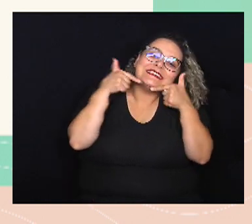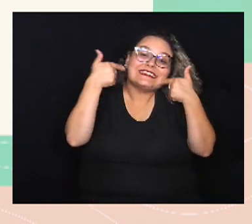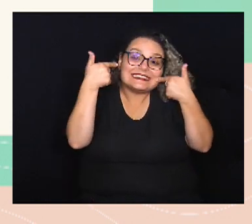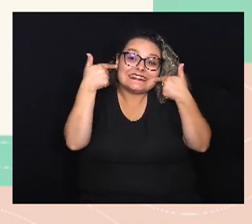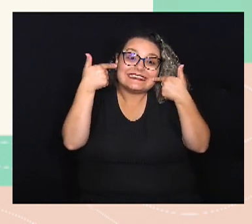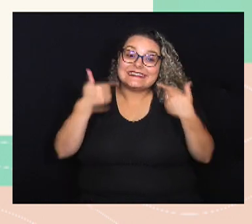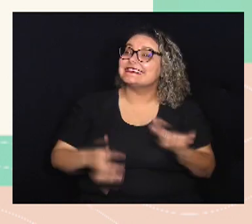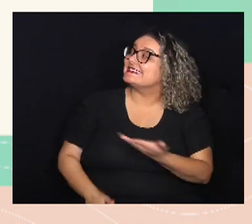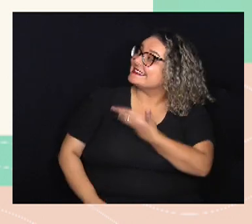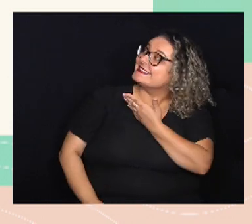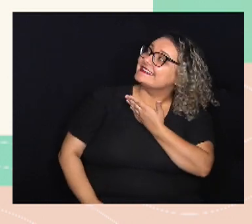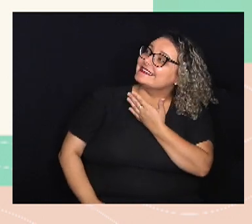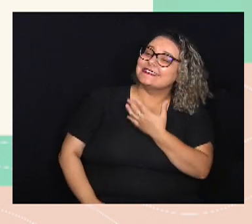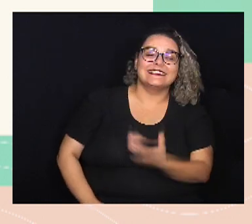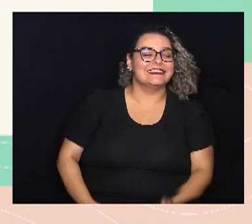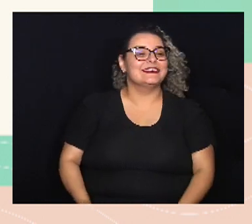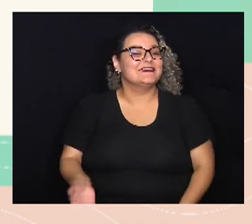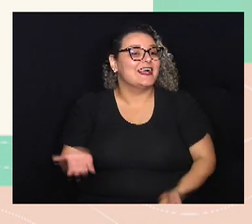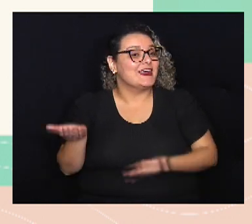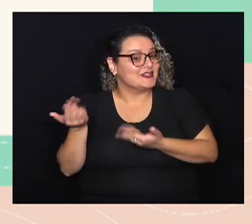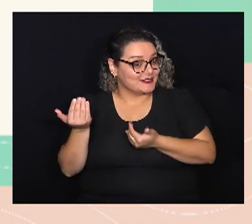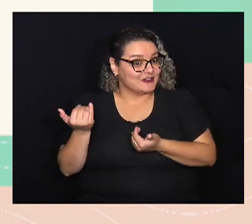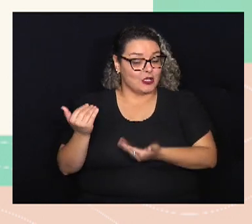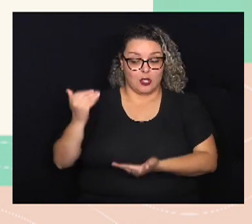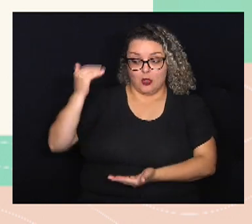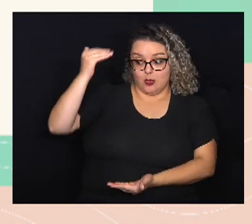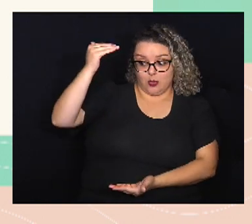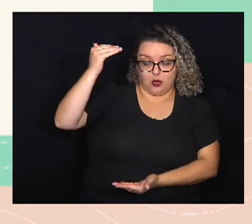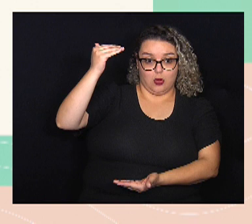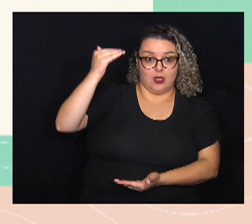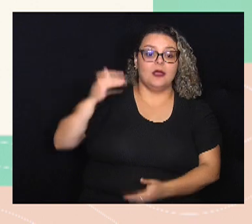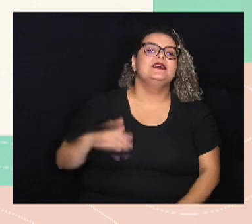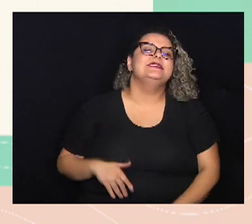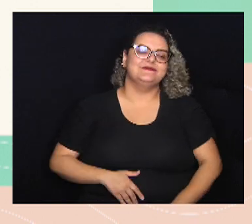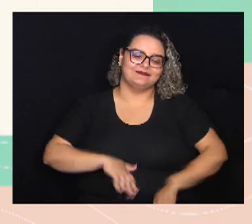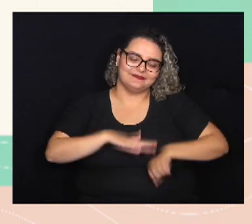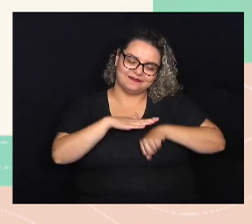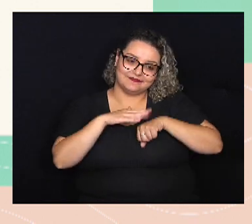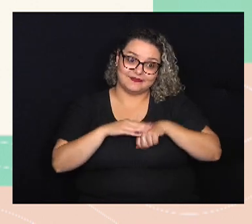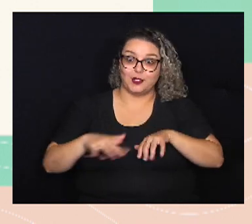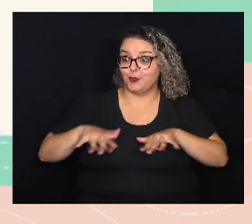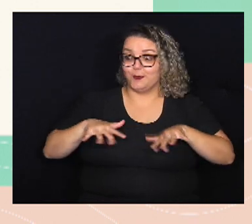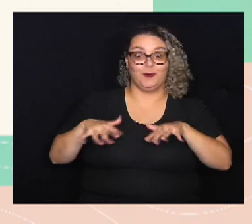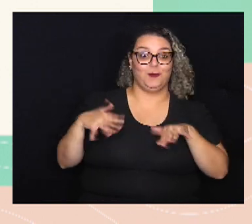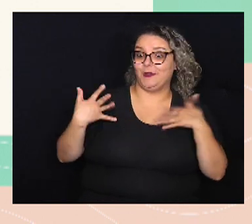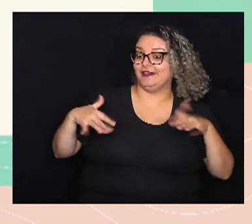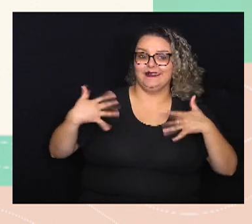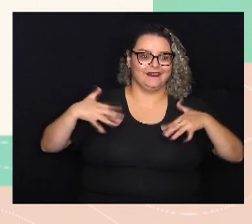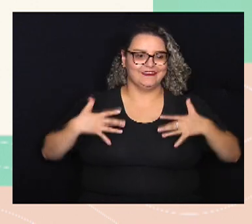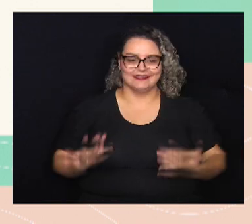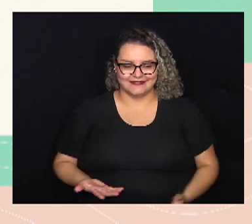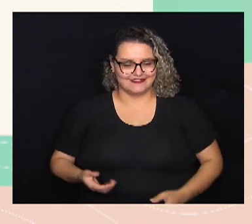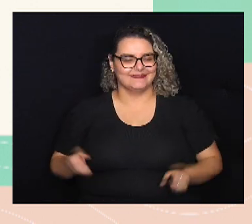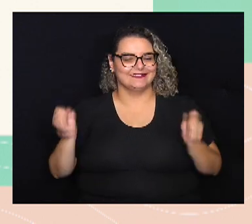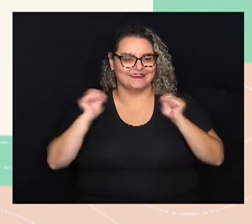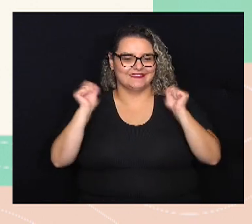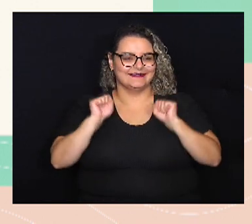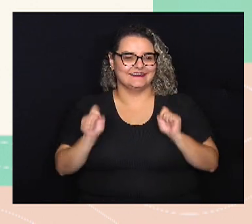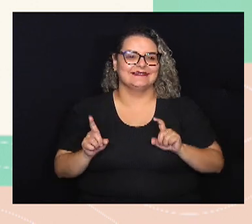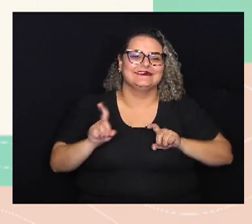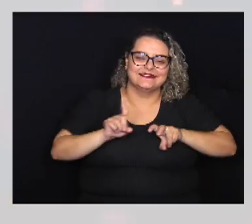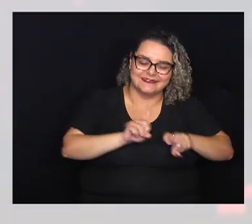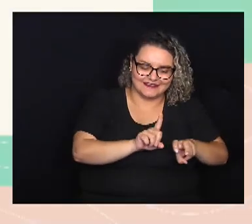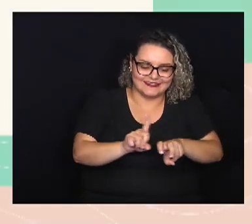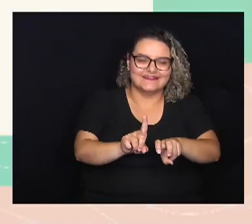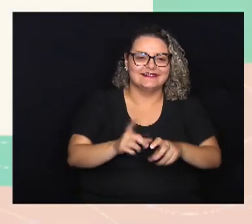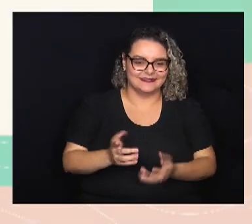Muffin uma cachorrinha jovem porte grande muito carinhosa e agitada Ela gosta muito de estar na companhia de